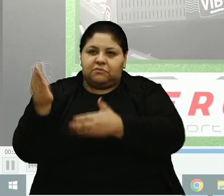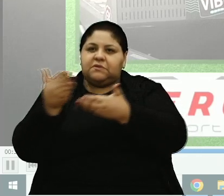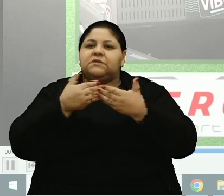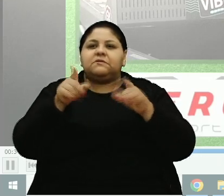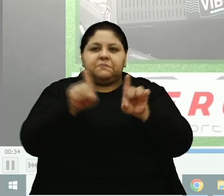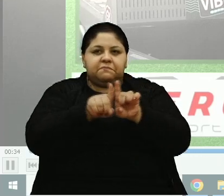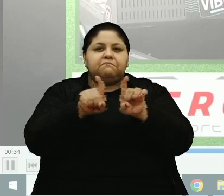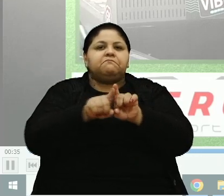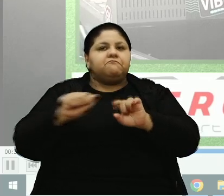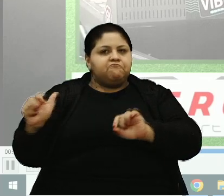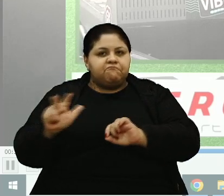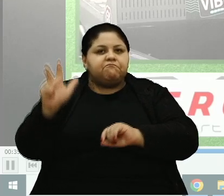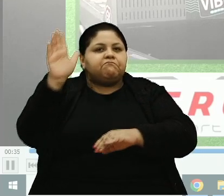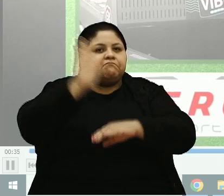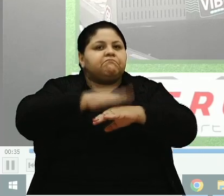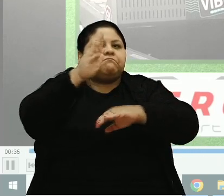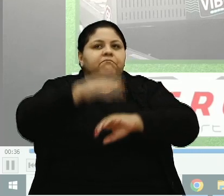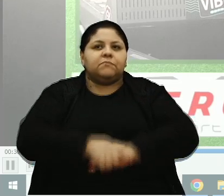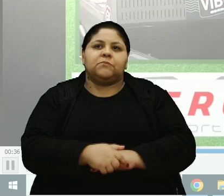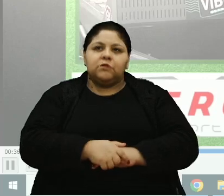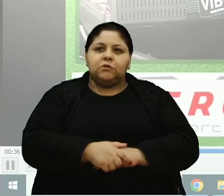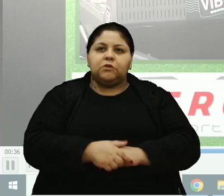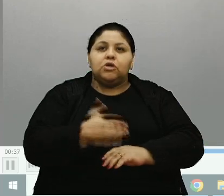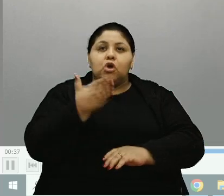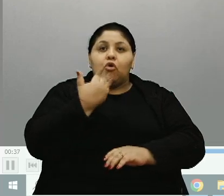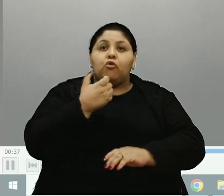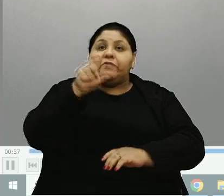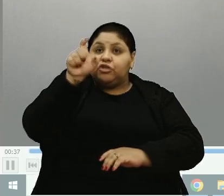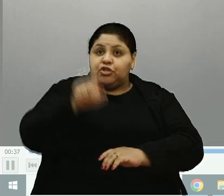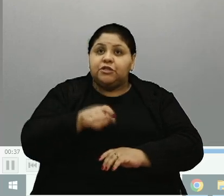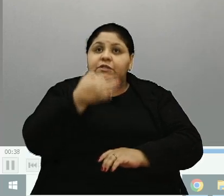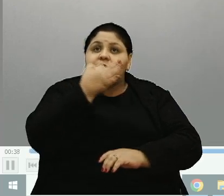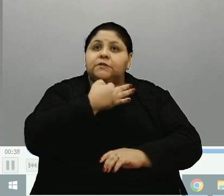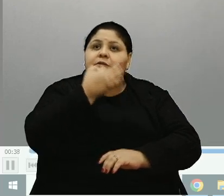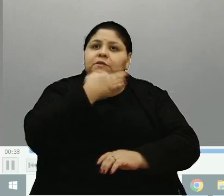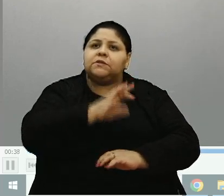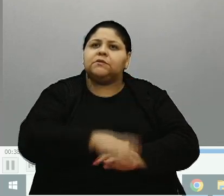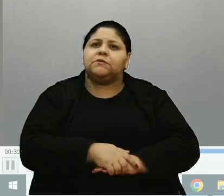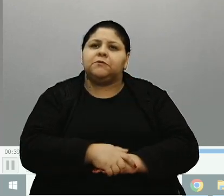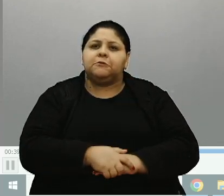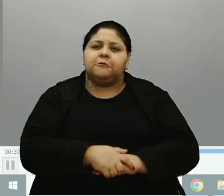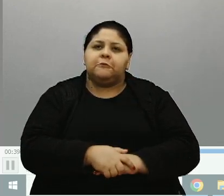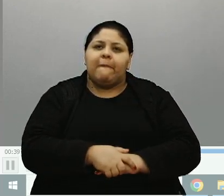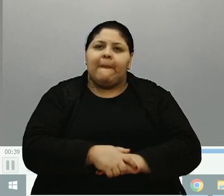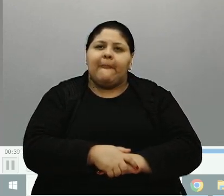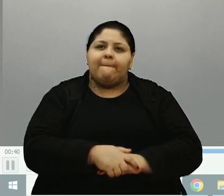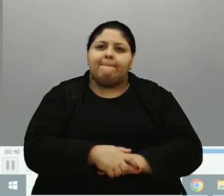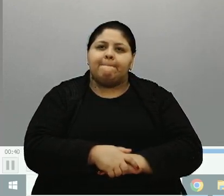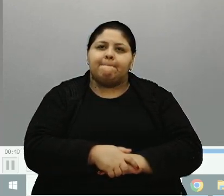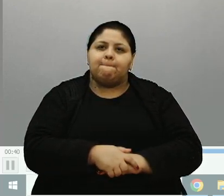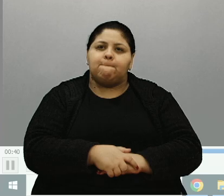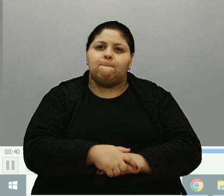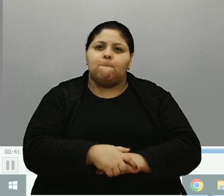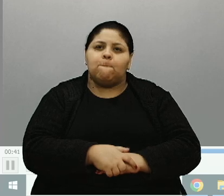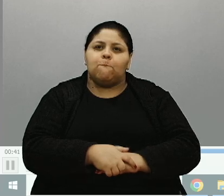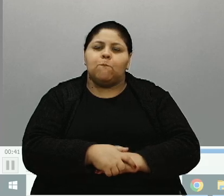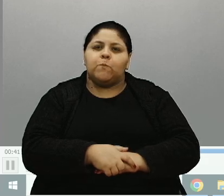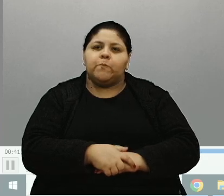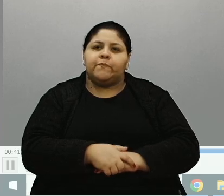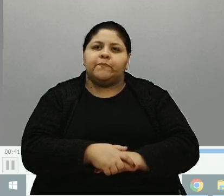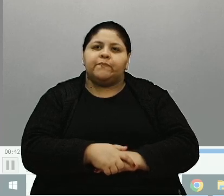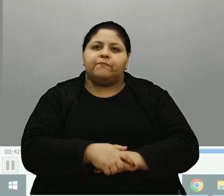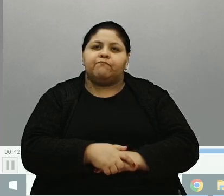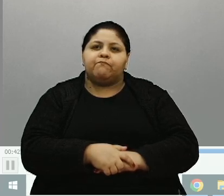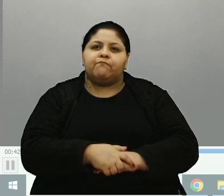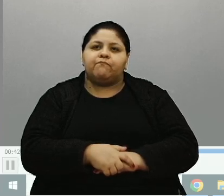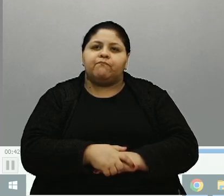assim. cara. E... Já comi muito X em Caxias. Não. Adams Bauru. Olha ali. Olá, pessoal. E com licença que